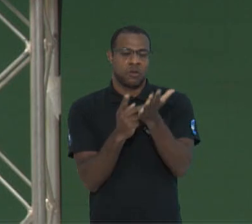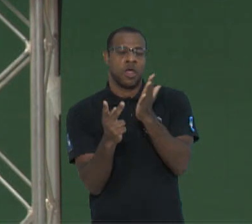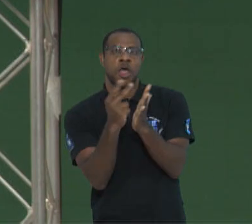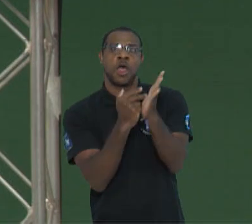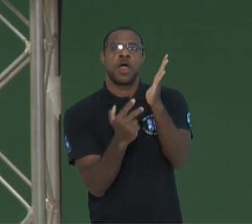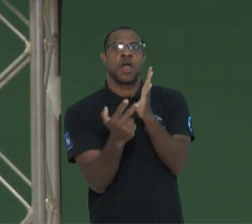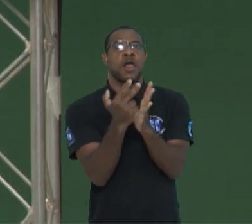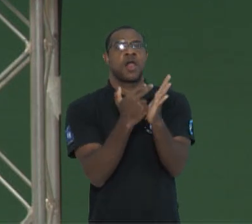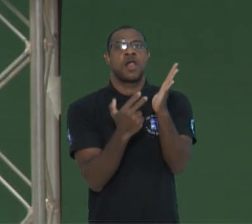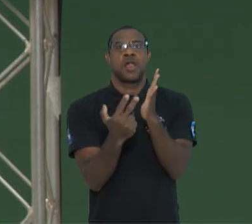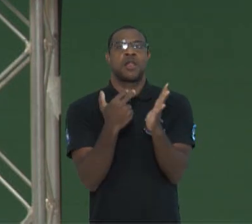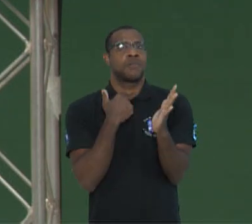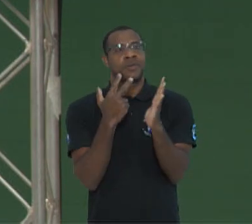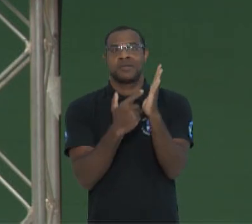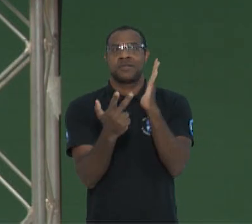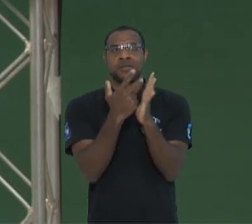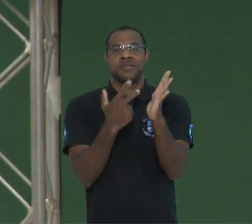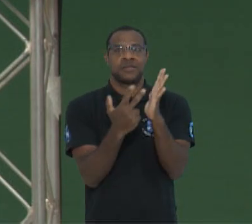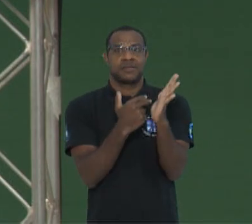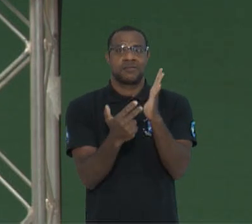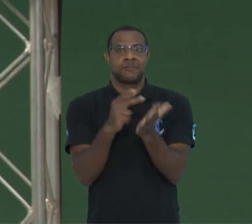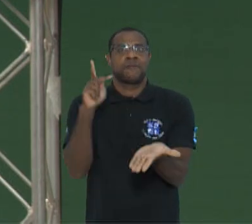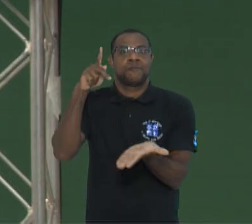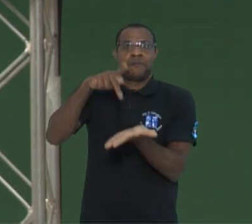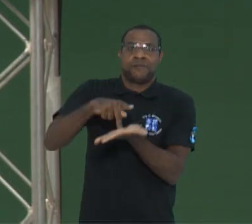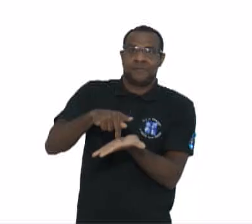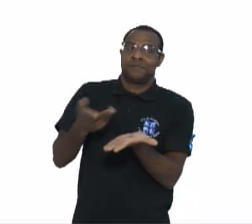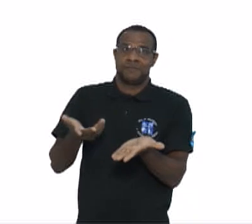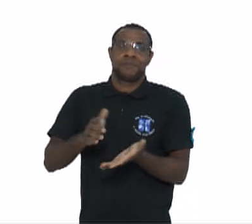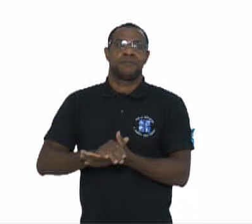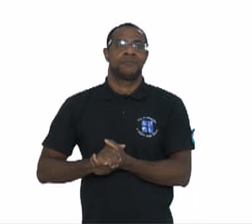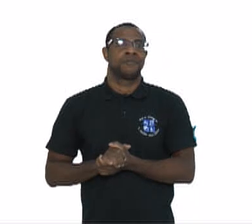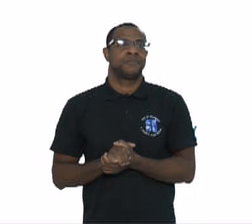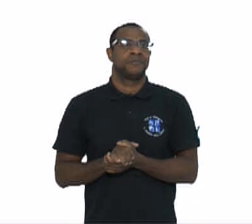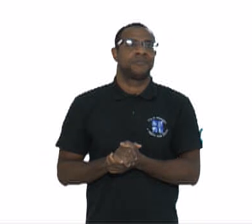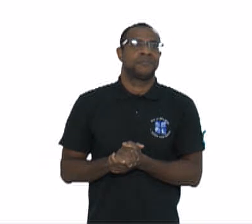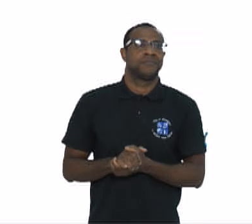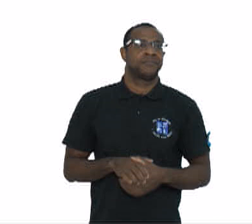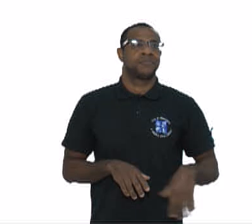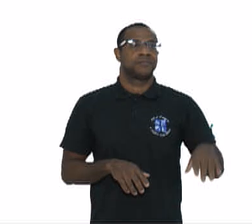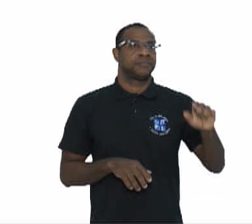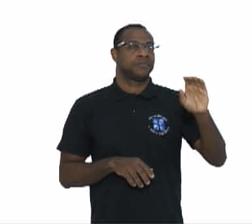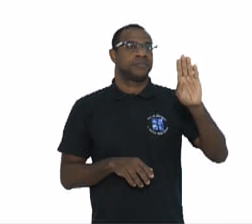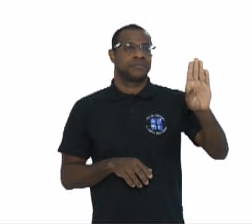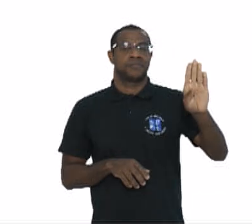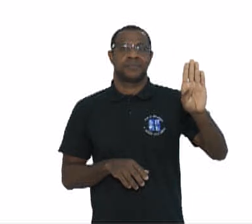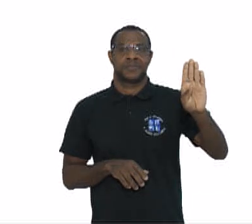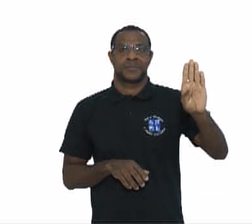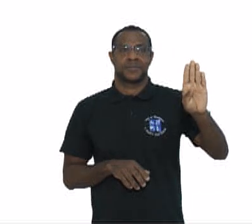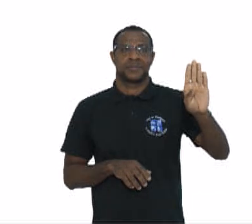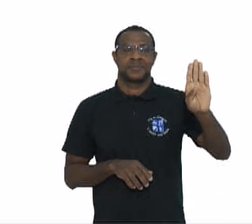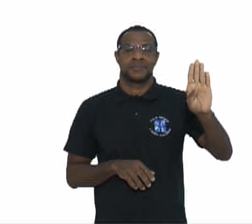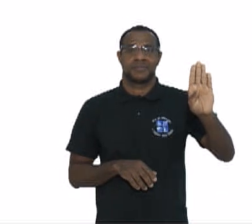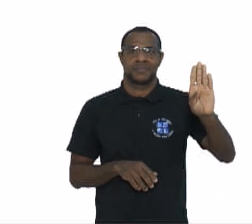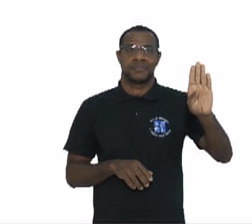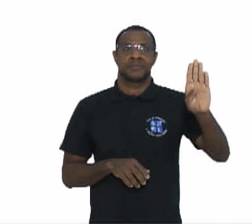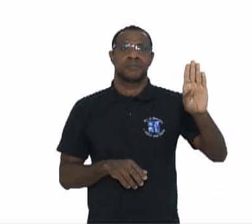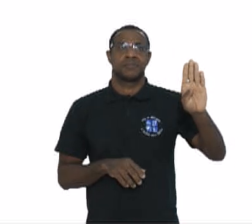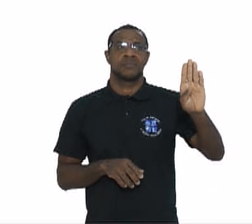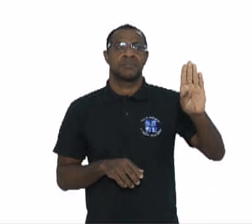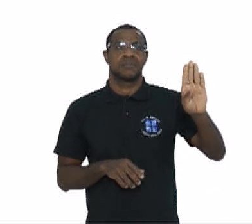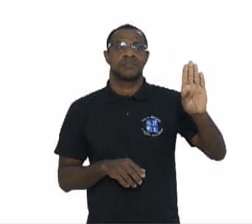artista moderno verdadeiro. Calvin might be a forger.